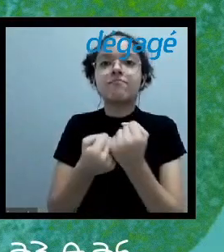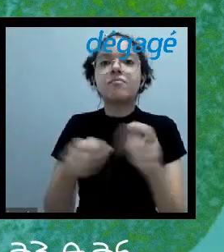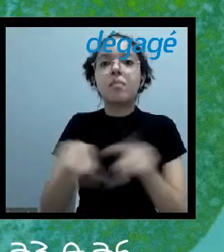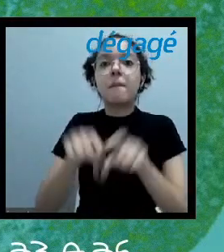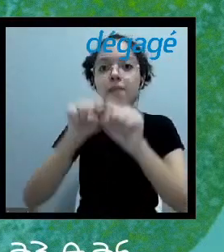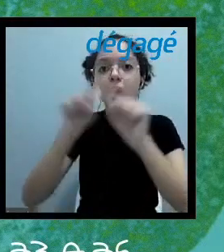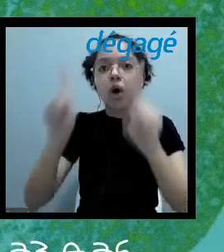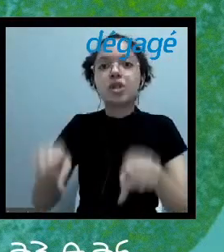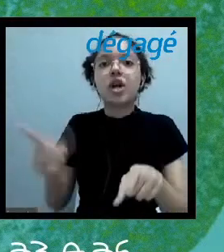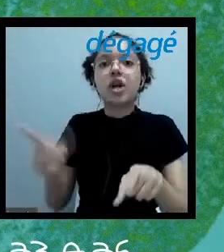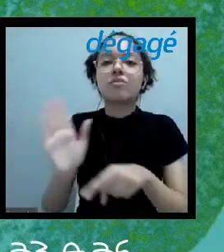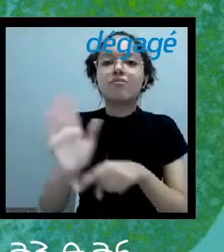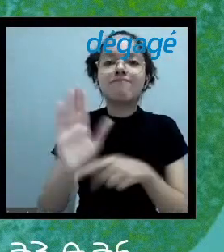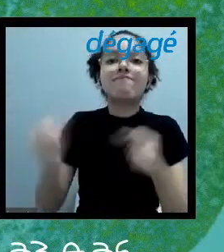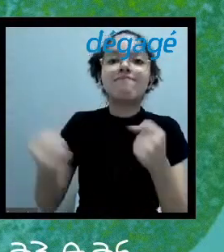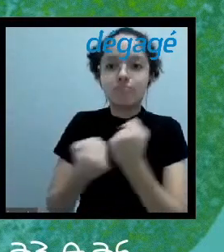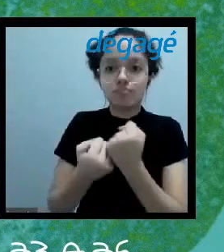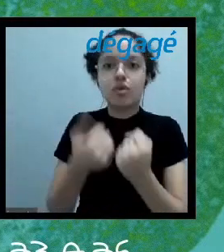apoio.